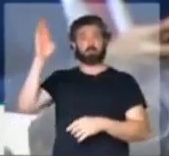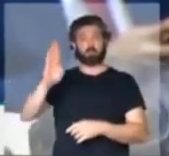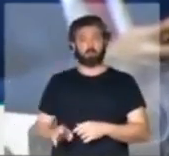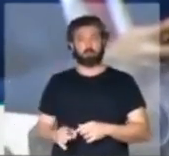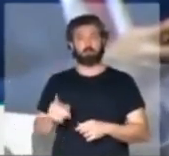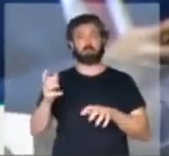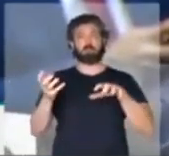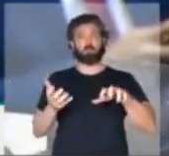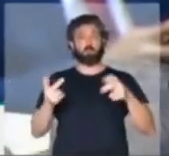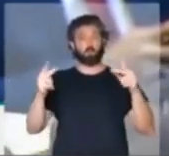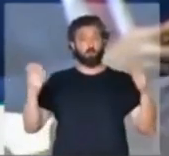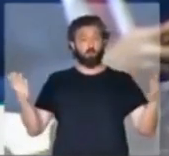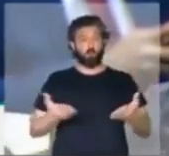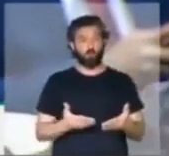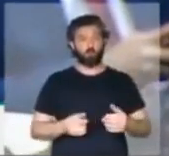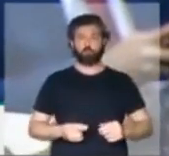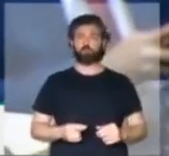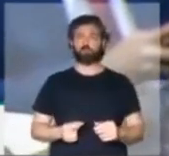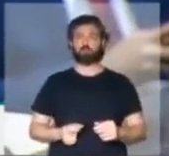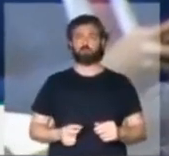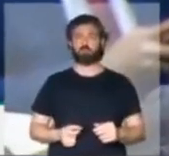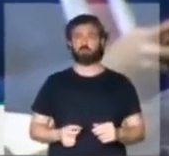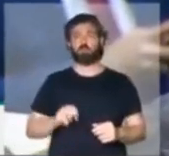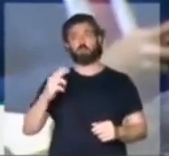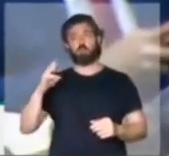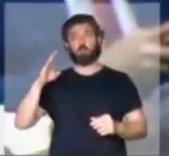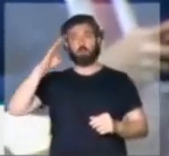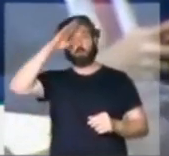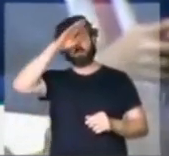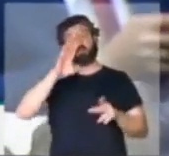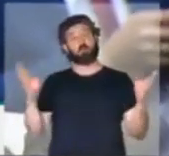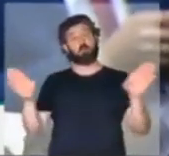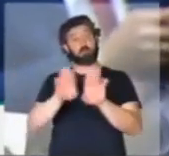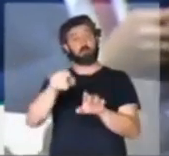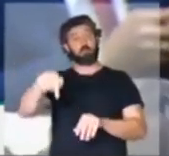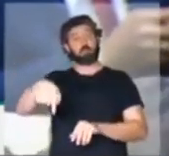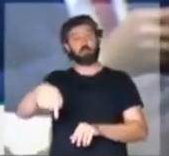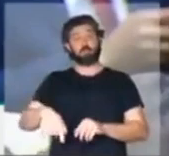como o parlamento fez hoje. Ou Bolsonaro acaba fechando o